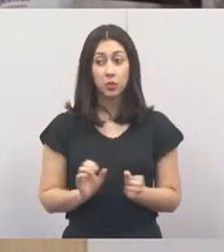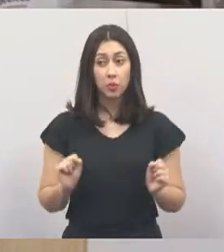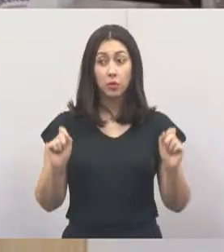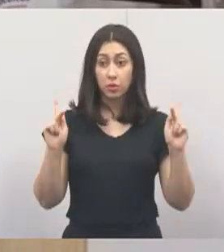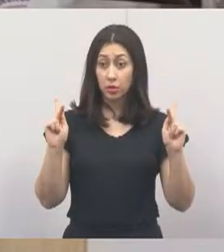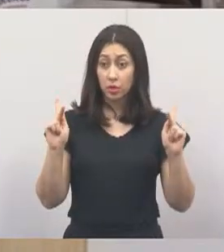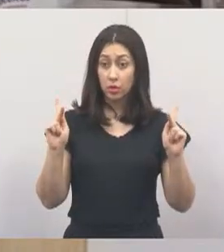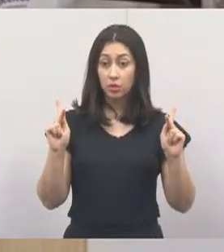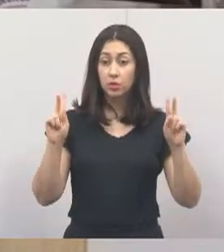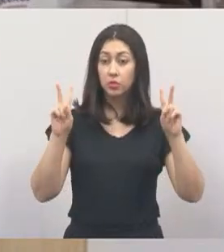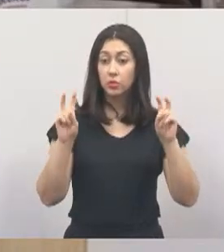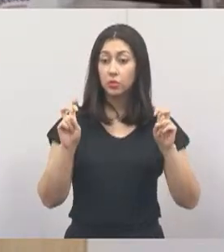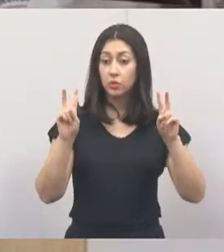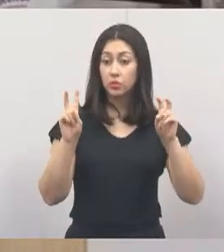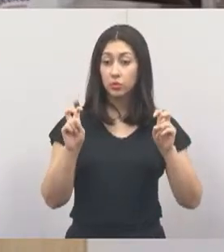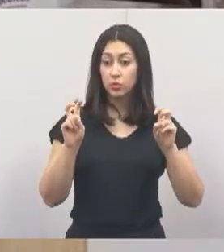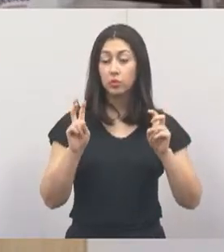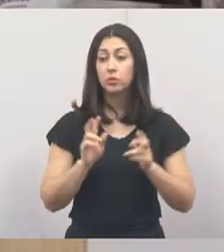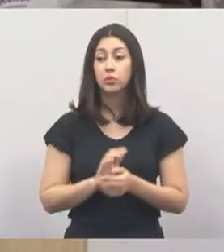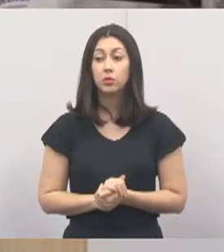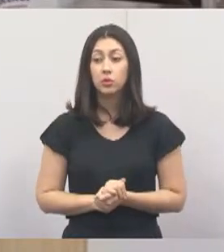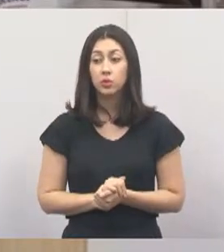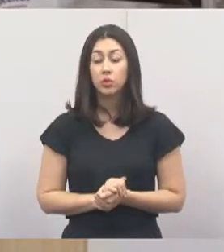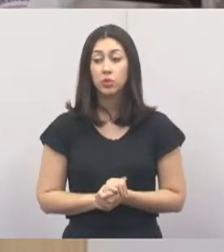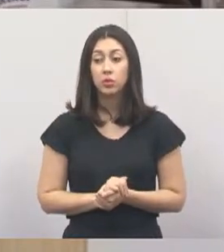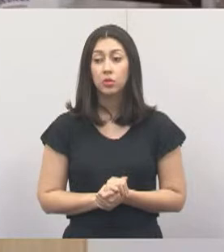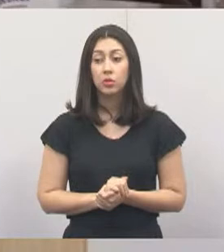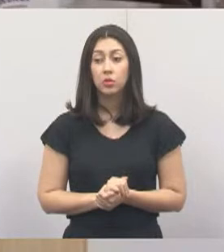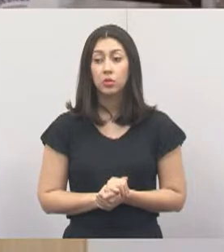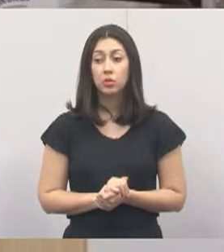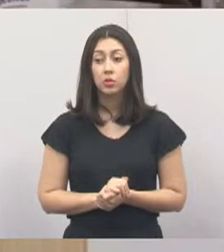ok? Está relacionado às funções